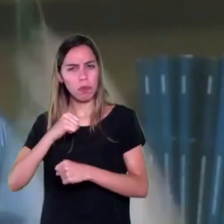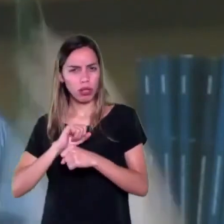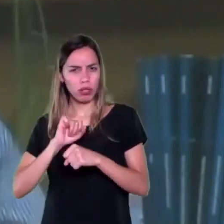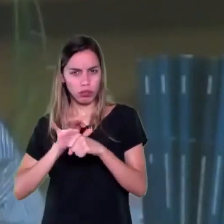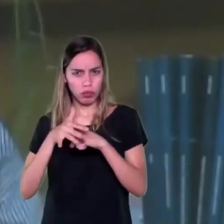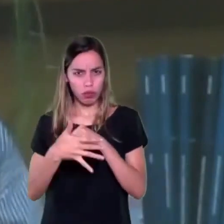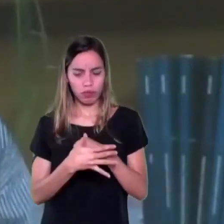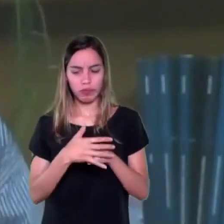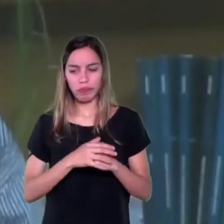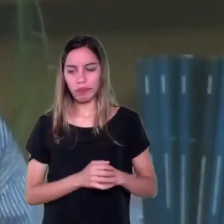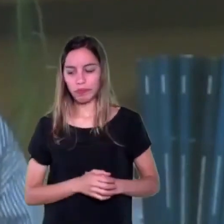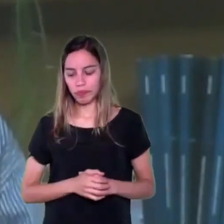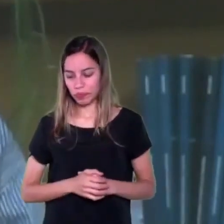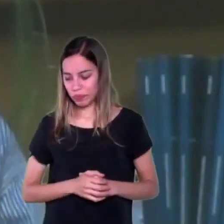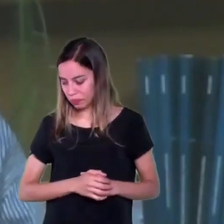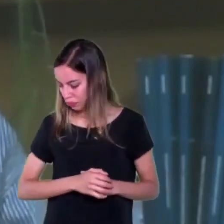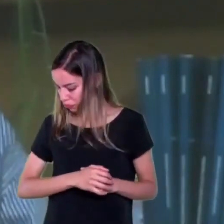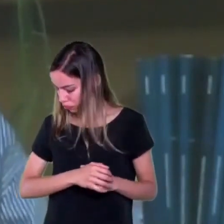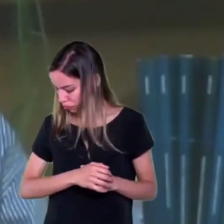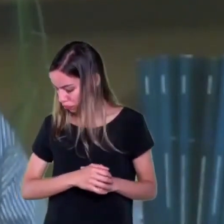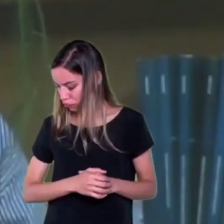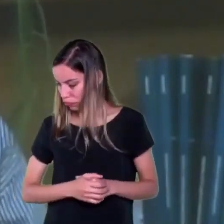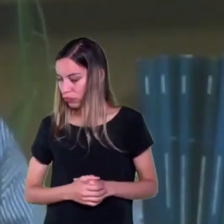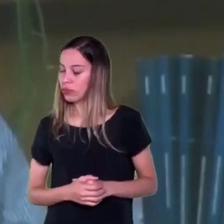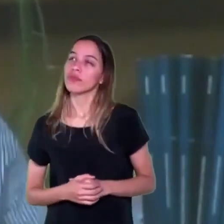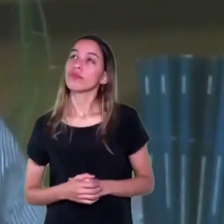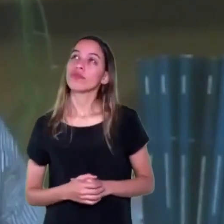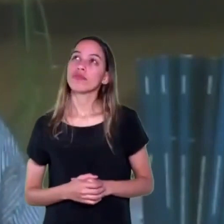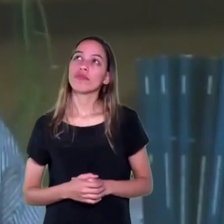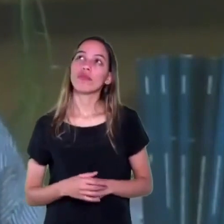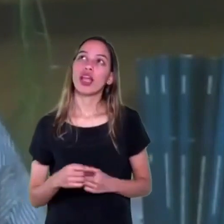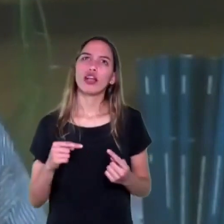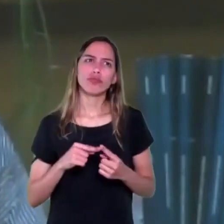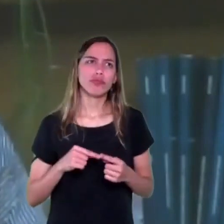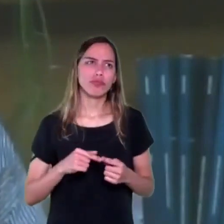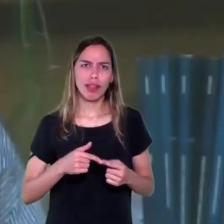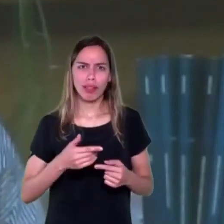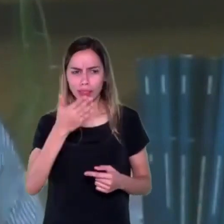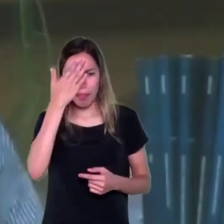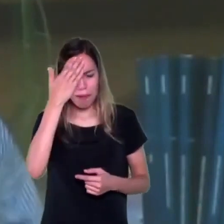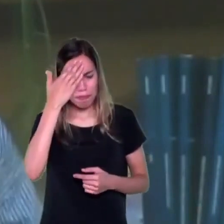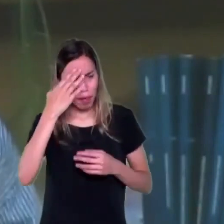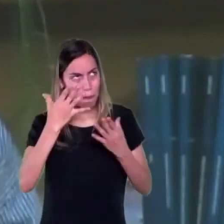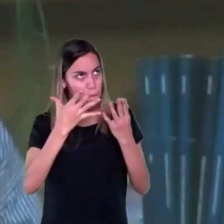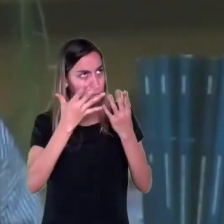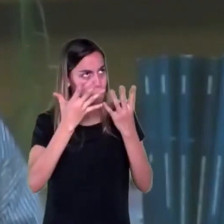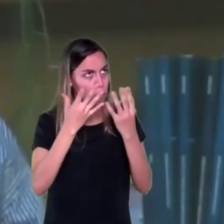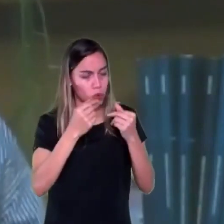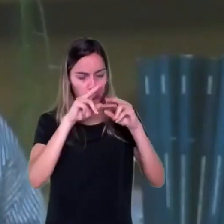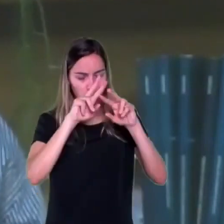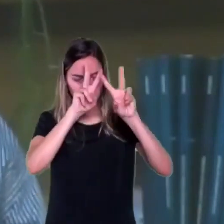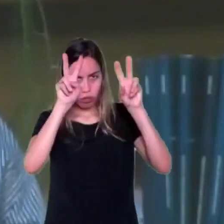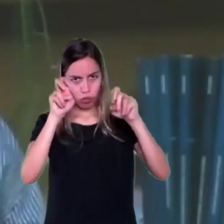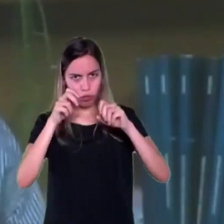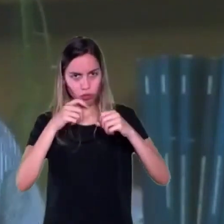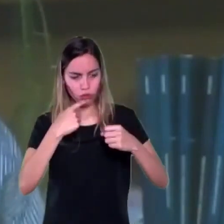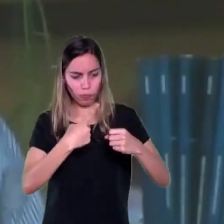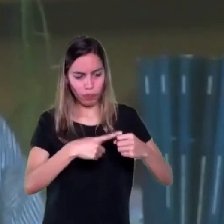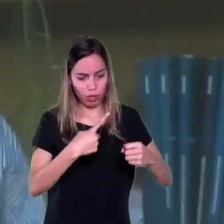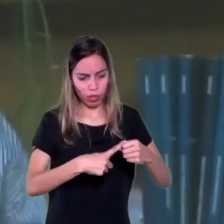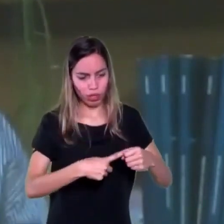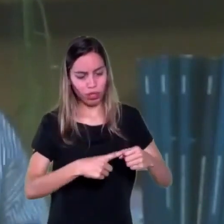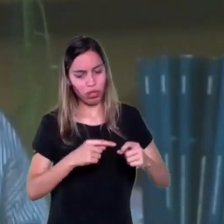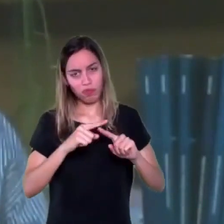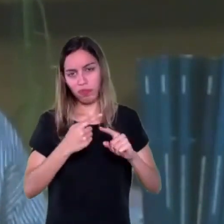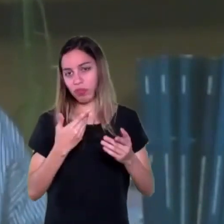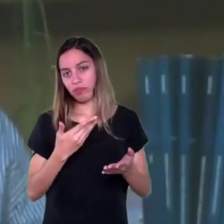também assim uma manancial de conhecimento sobre a história de Itaúna, que infelizmente se perdeu,